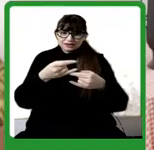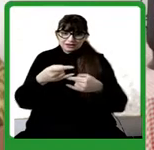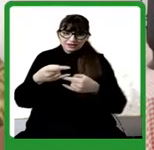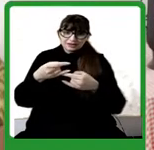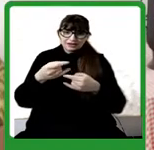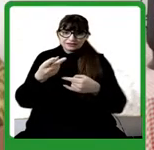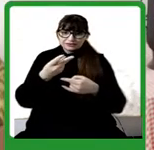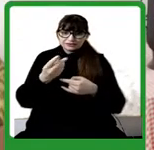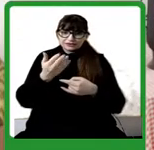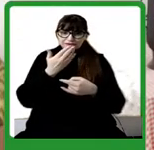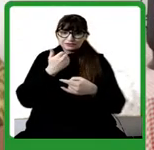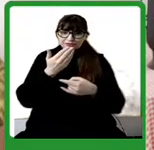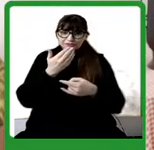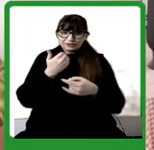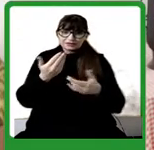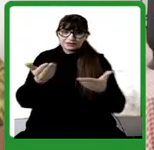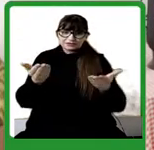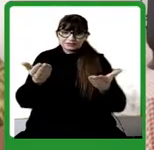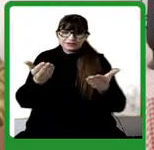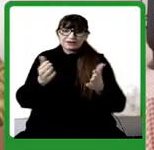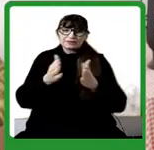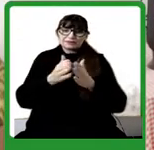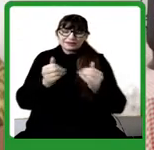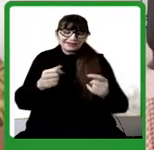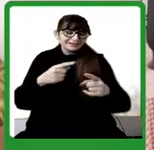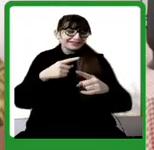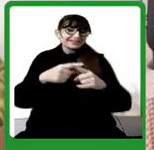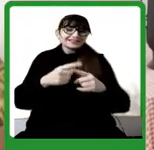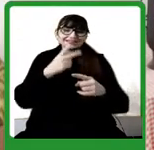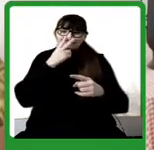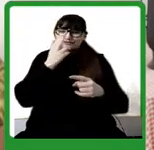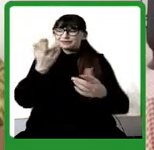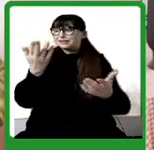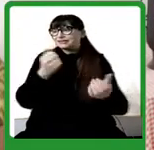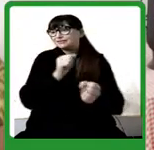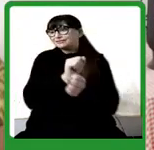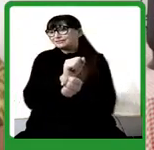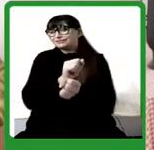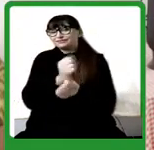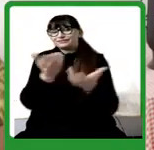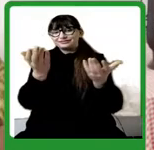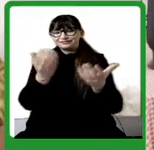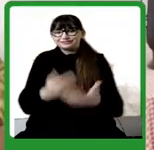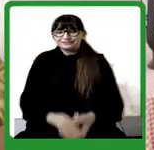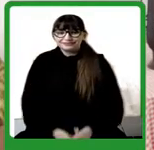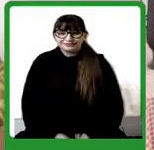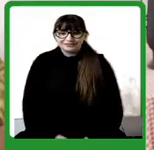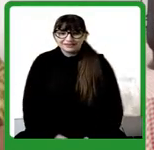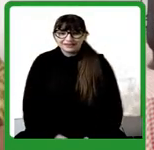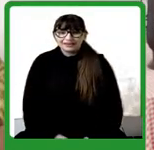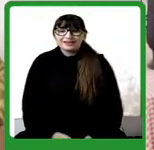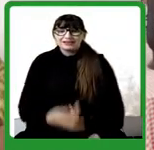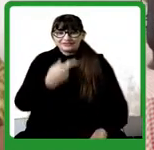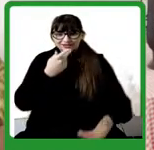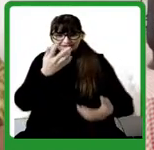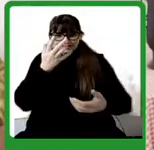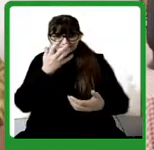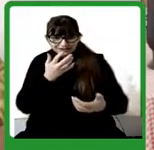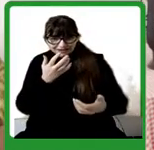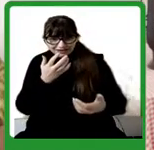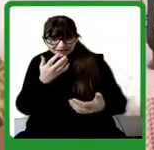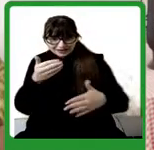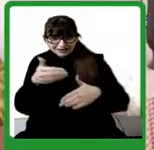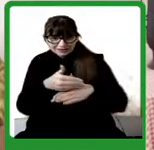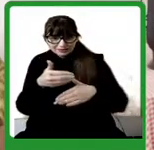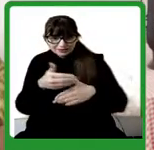janta? Pede um X pro piá, tava amarrado? Não, o cara falando coisa séria, cadê sua participação? É mijada!